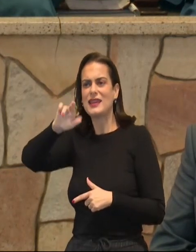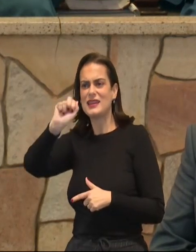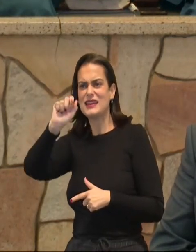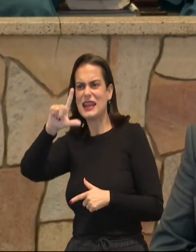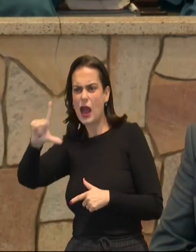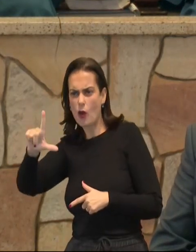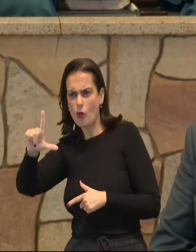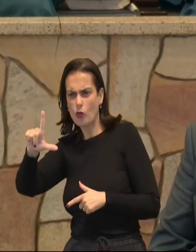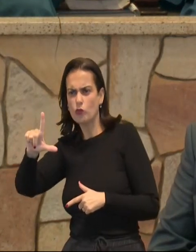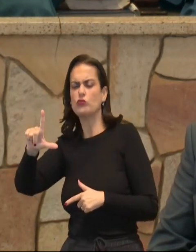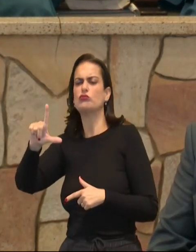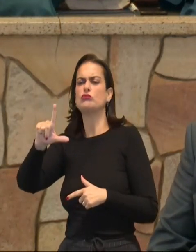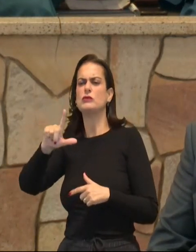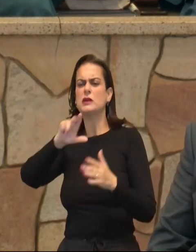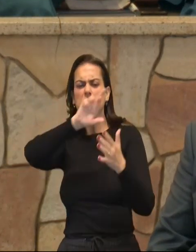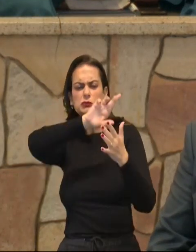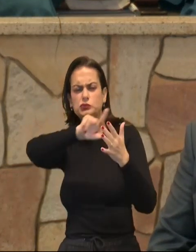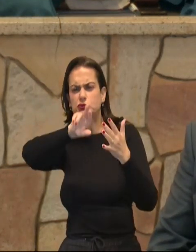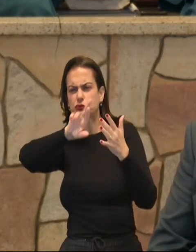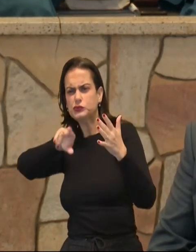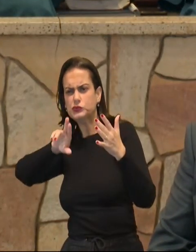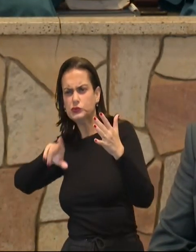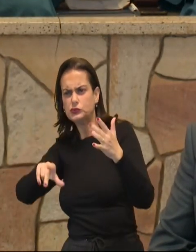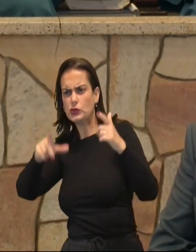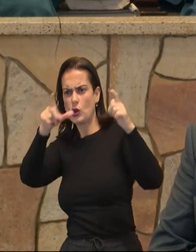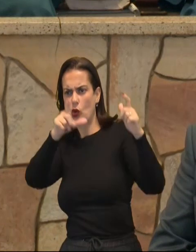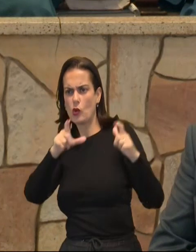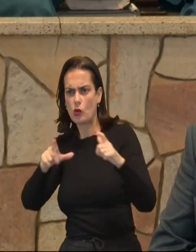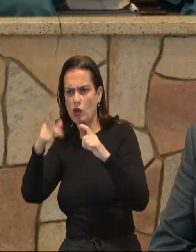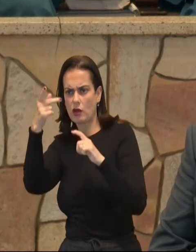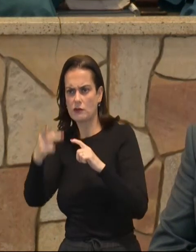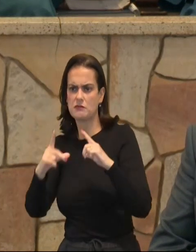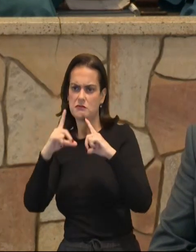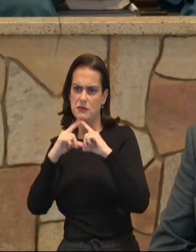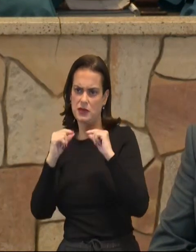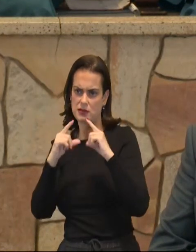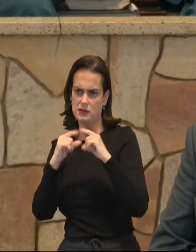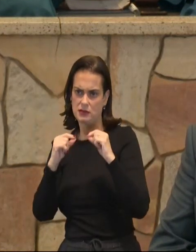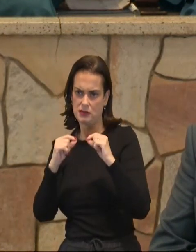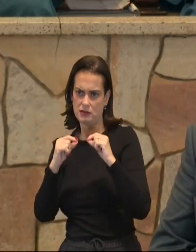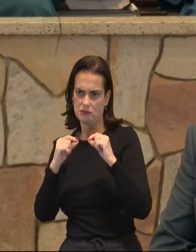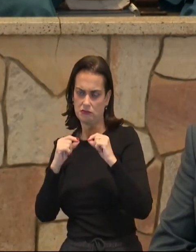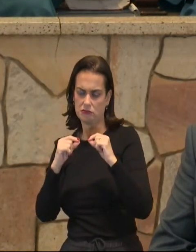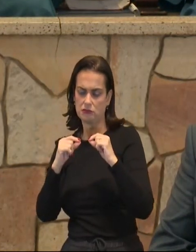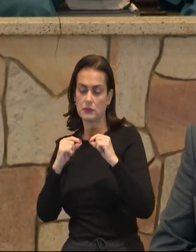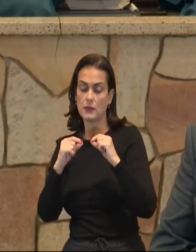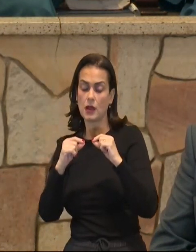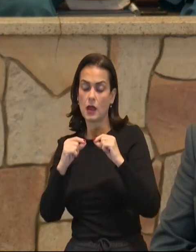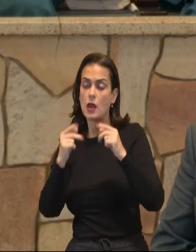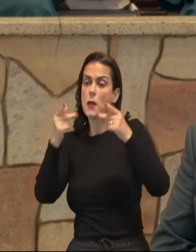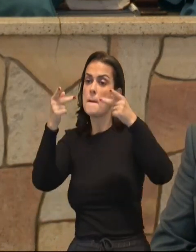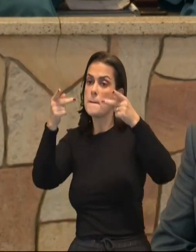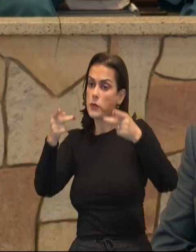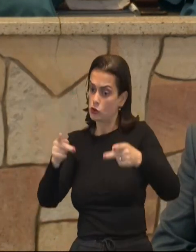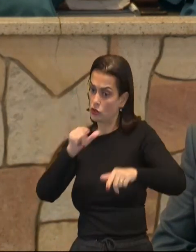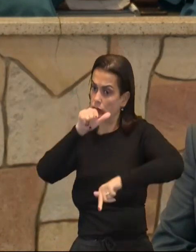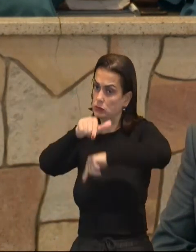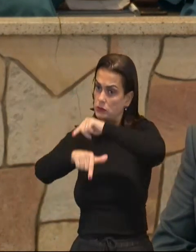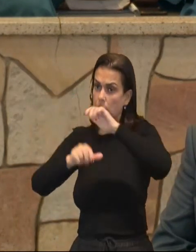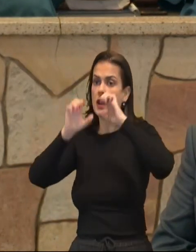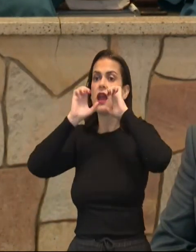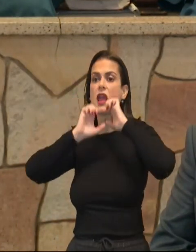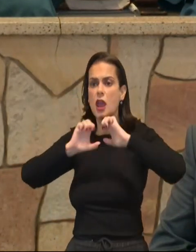no Monjolo, no Vale do Amanhecer e também o Viver. São projetos, são ações evangelísticas